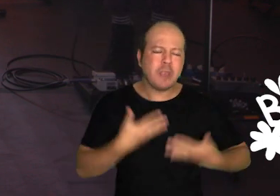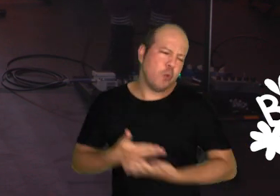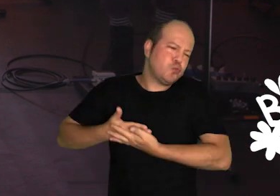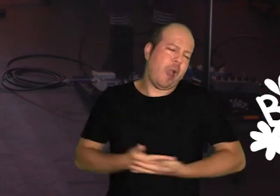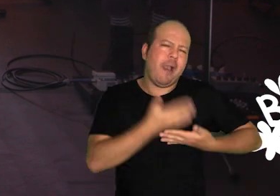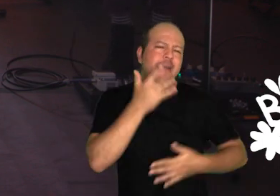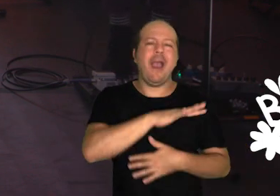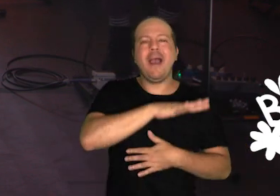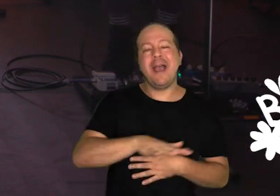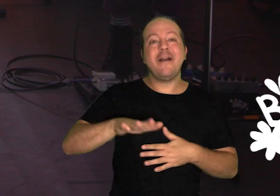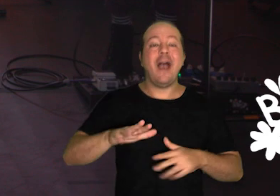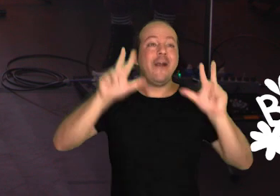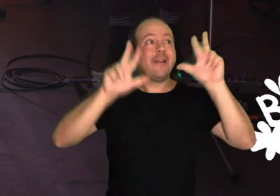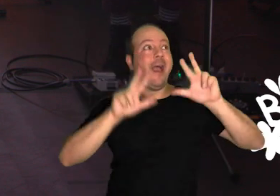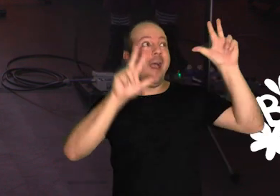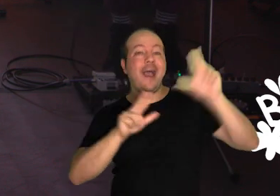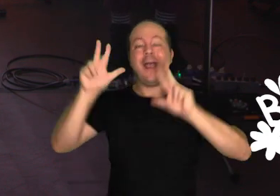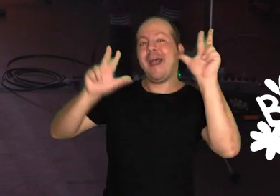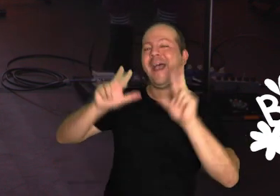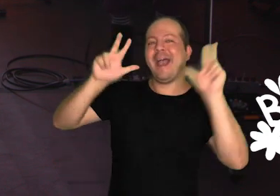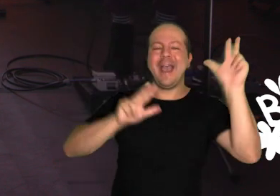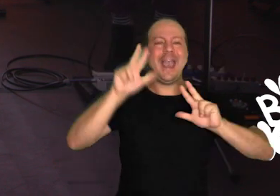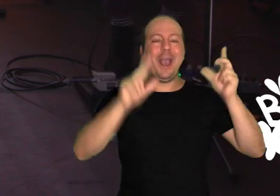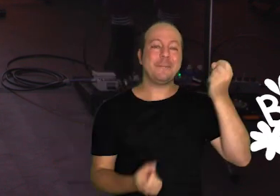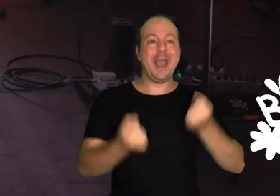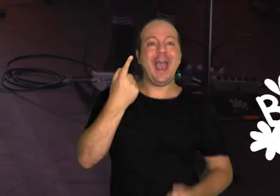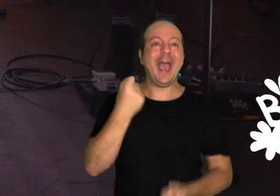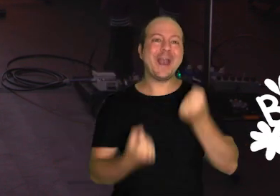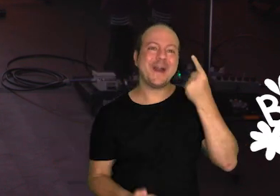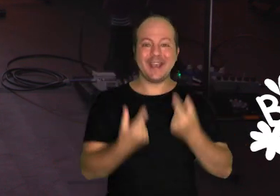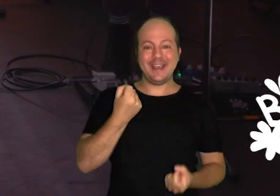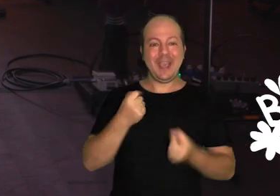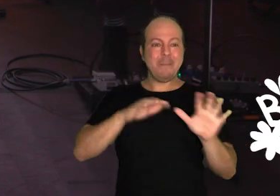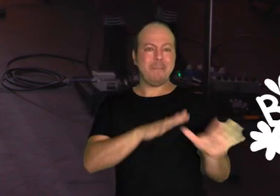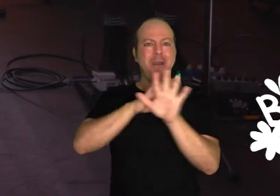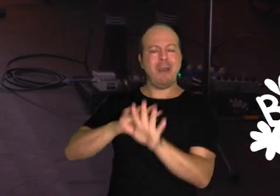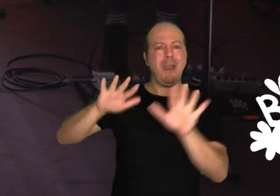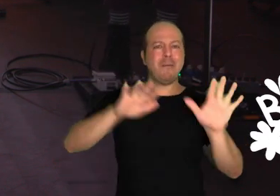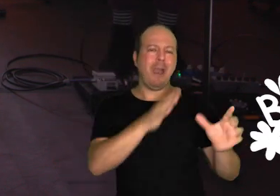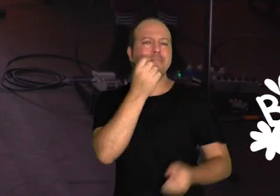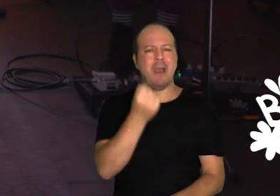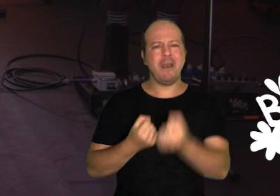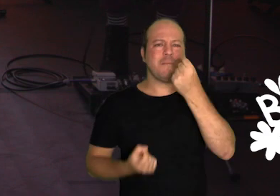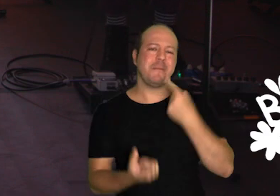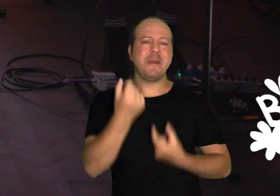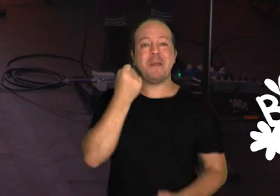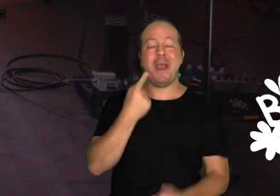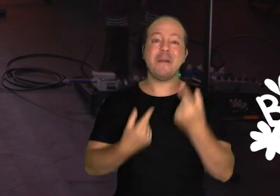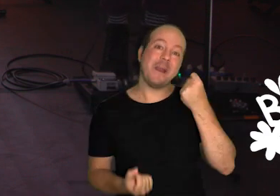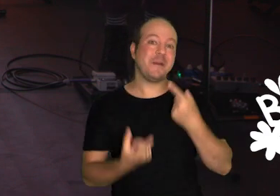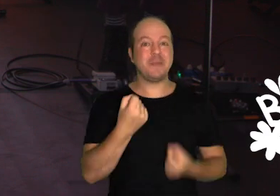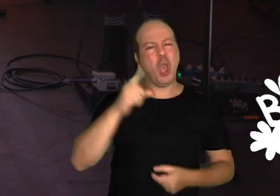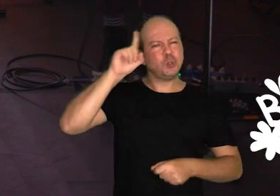criança, criança, chegou o carnaval. É pipoquinha atrás de pipoquinha, um salão para o